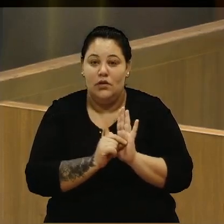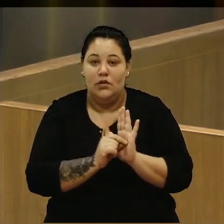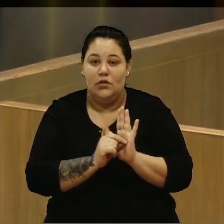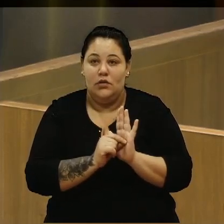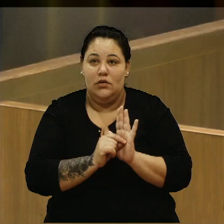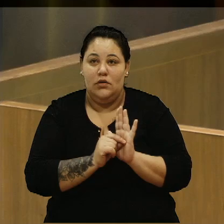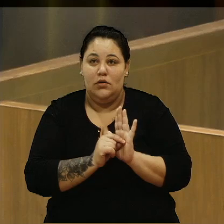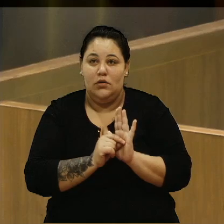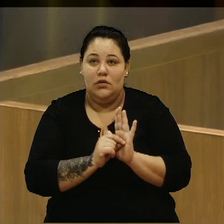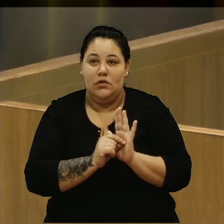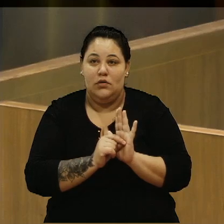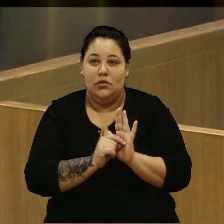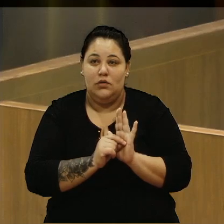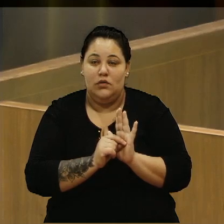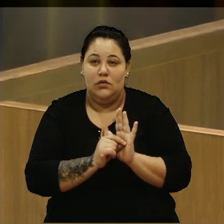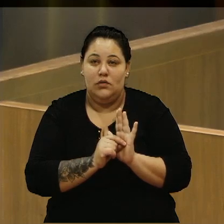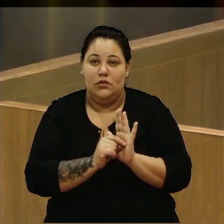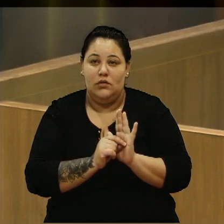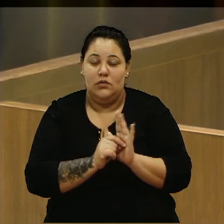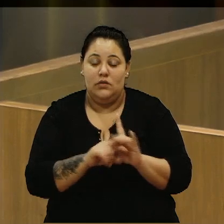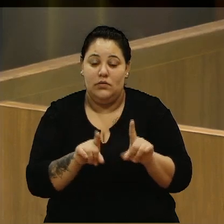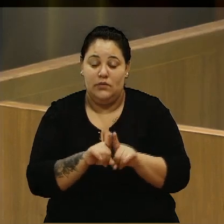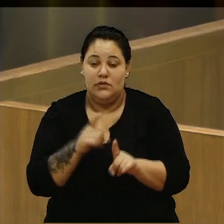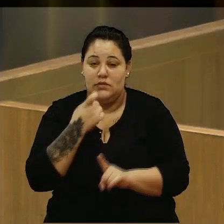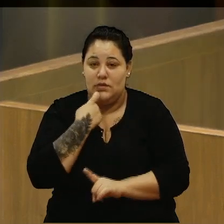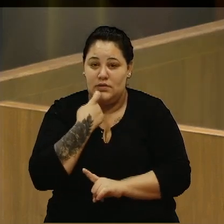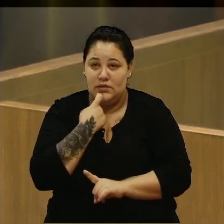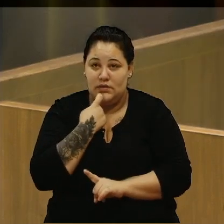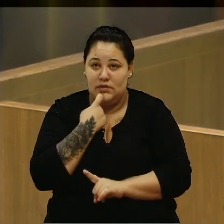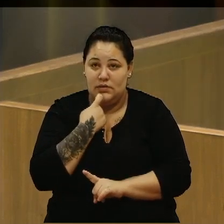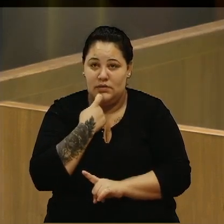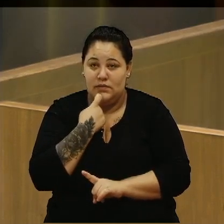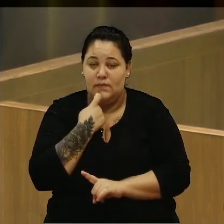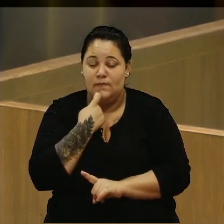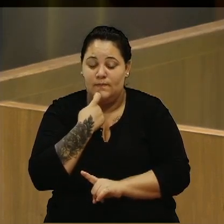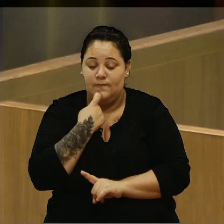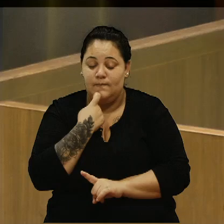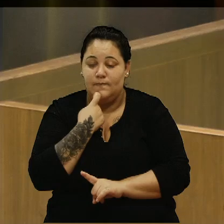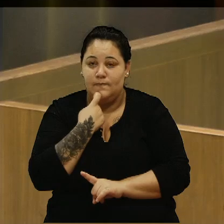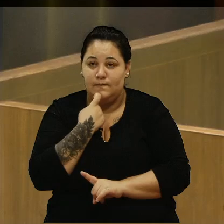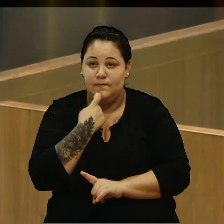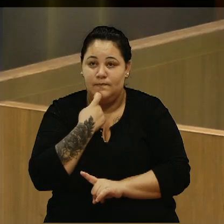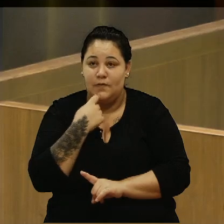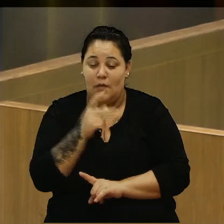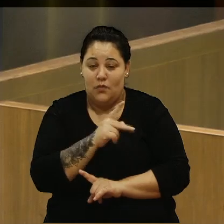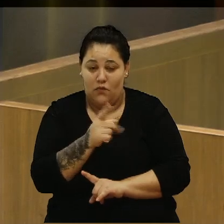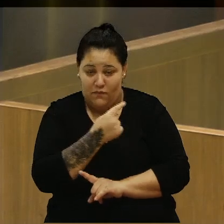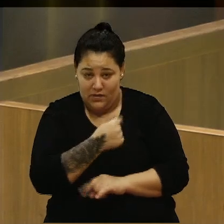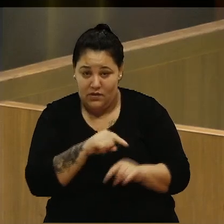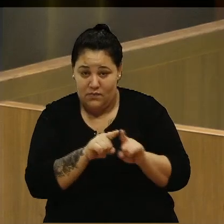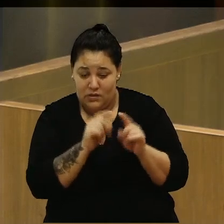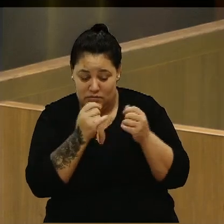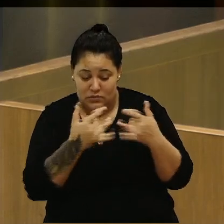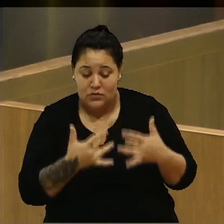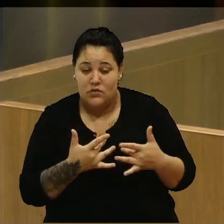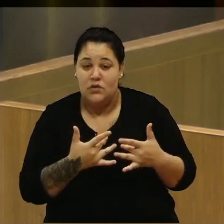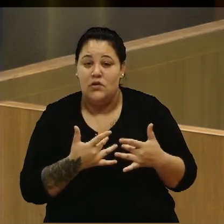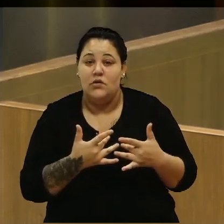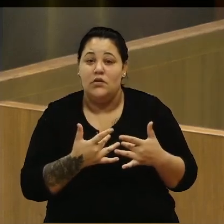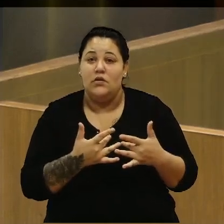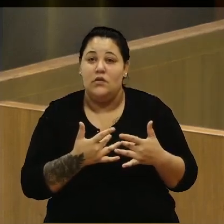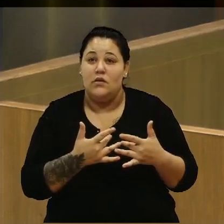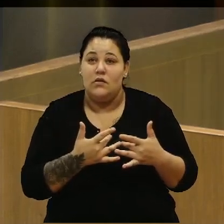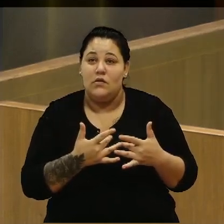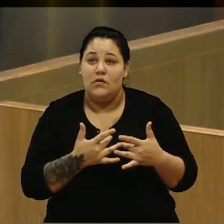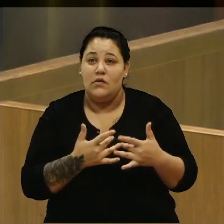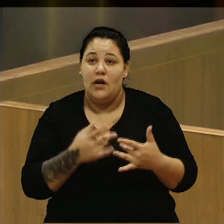Pioneiro de sexta-feira, a Cláudia Cristina Fink, também é professora, ela botou que